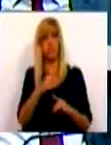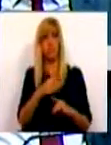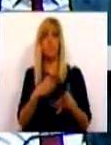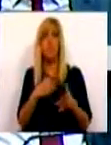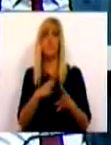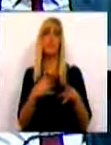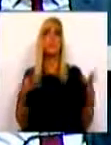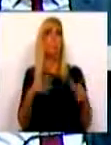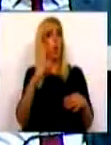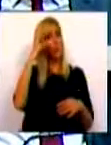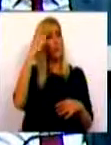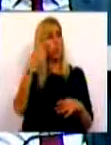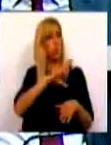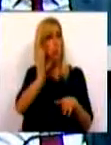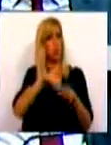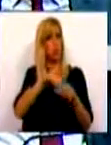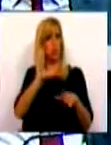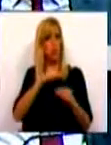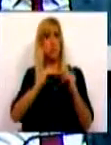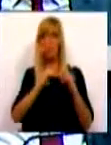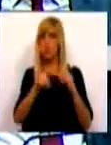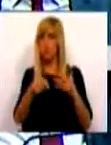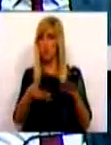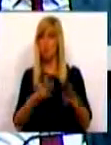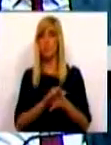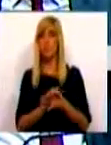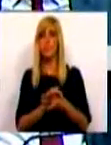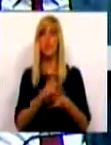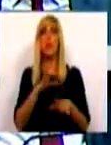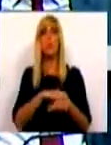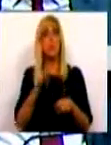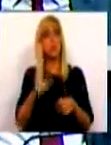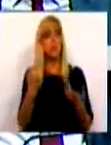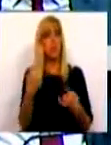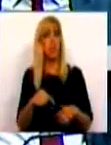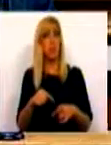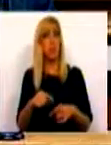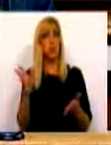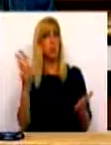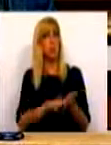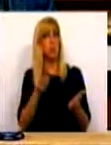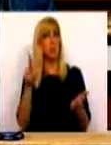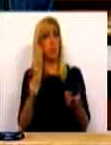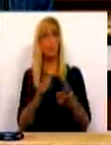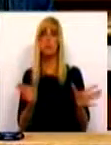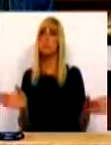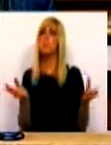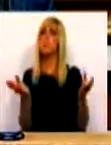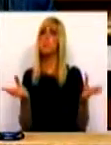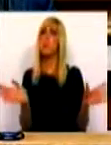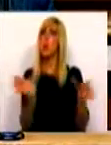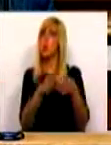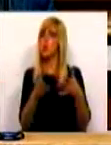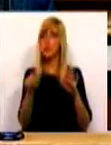de futuro que sejam sustentáveis. É por isso que temos aprovado, conjuntamente,